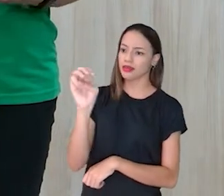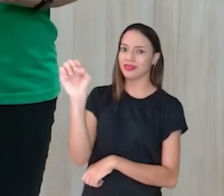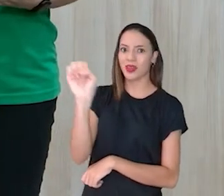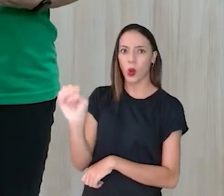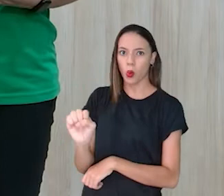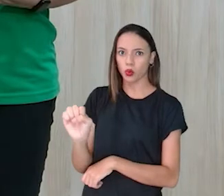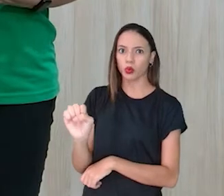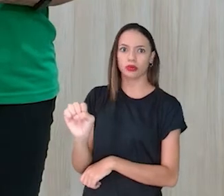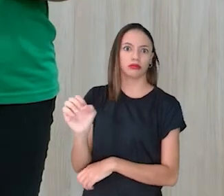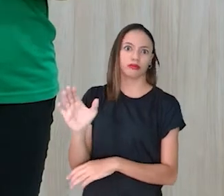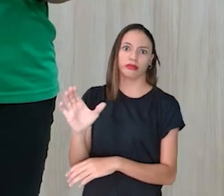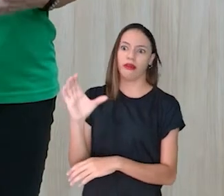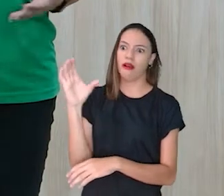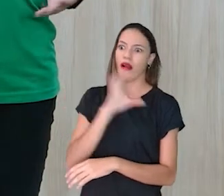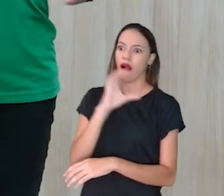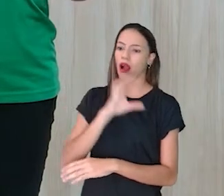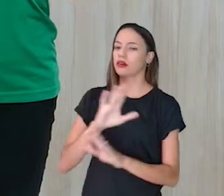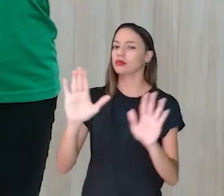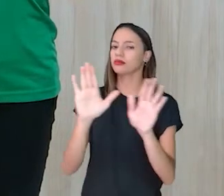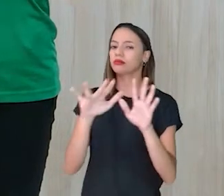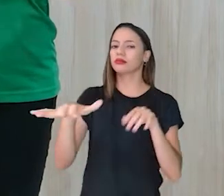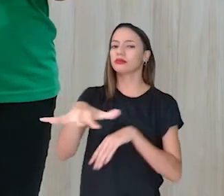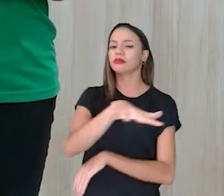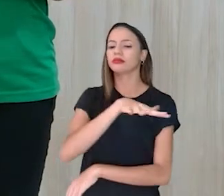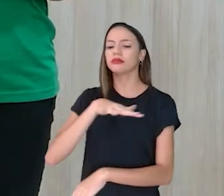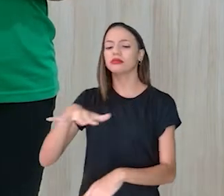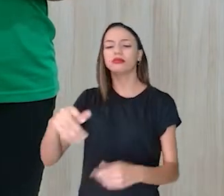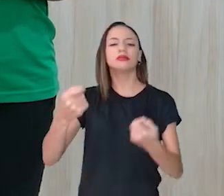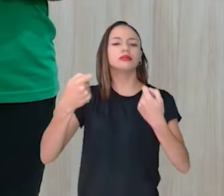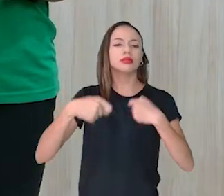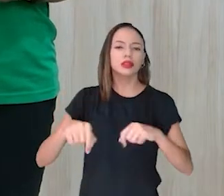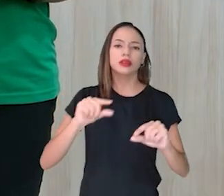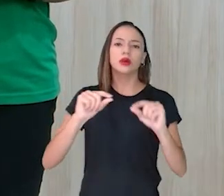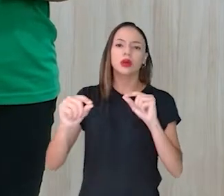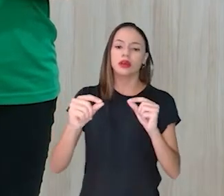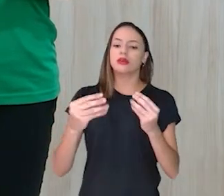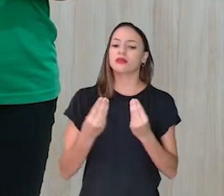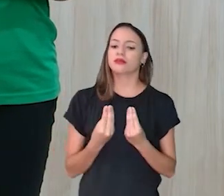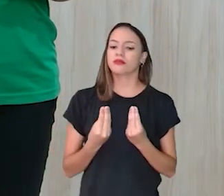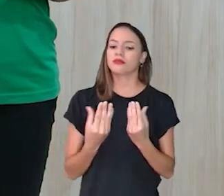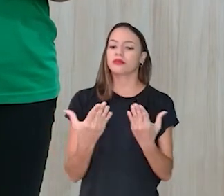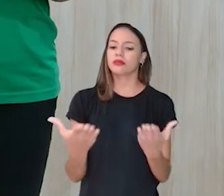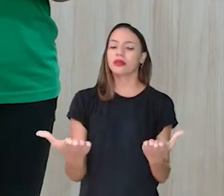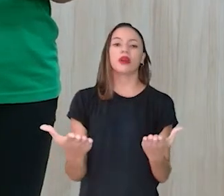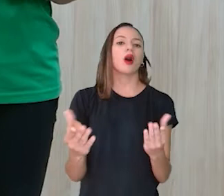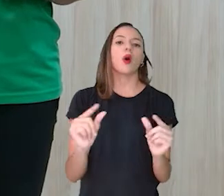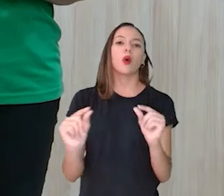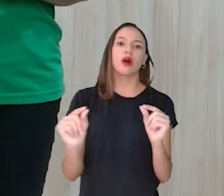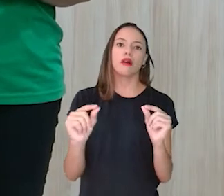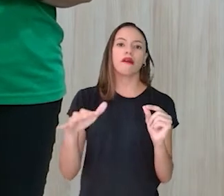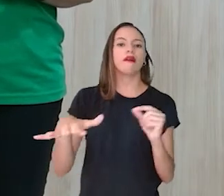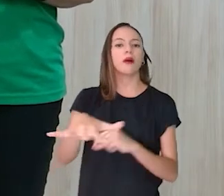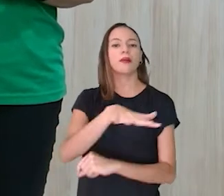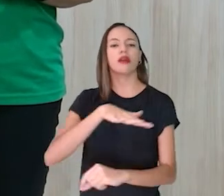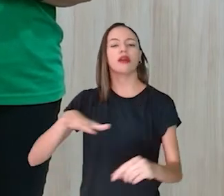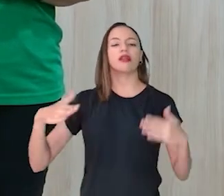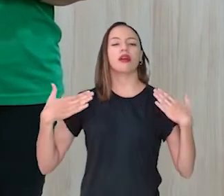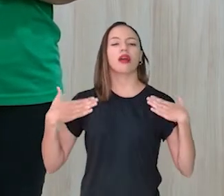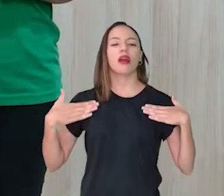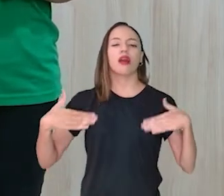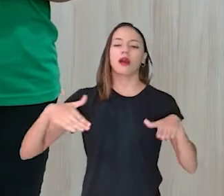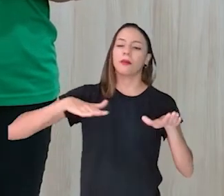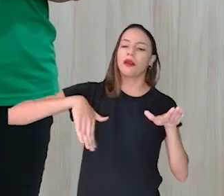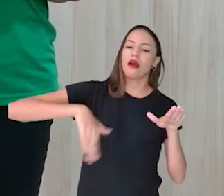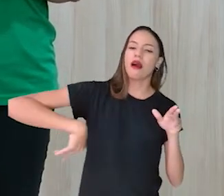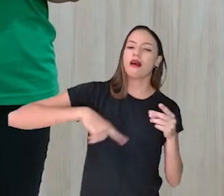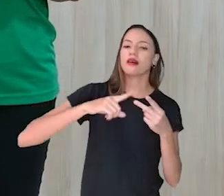15 segundos. O ambiente, ele tem que ser proporcionado, mas um ambiente de praia, um ambiente de